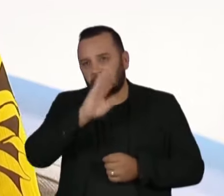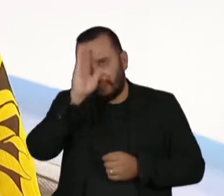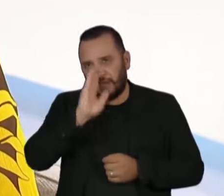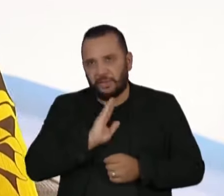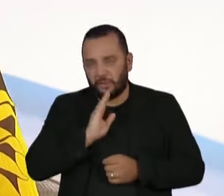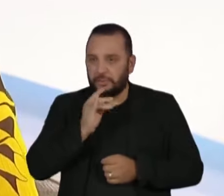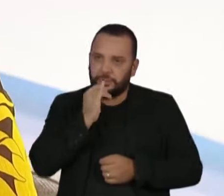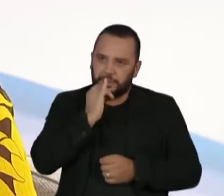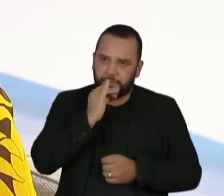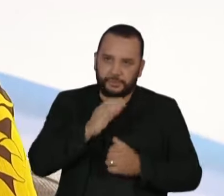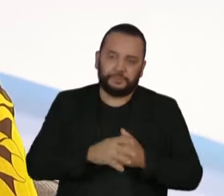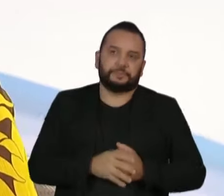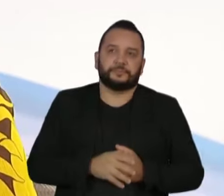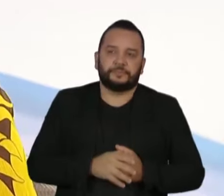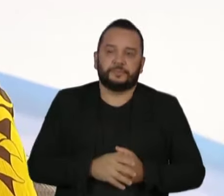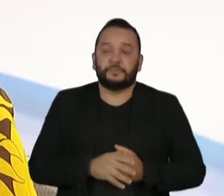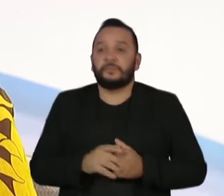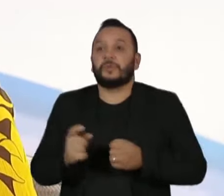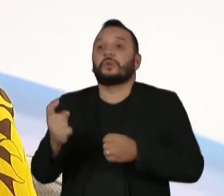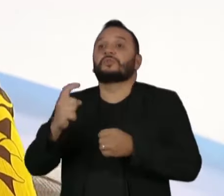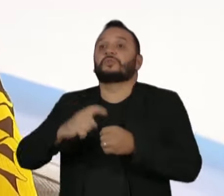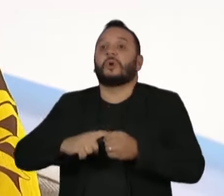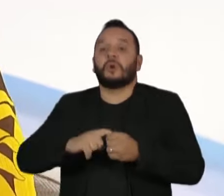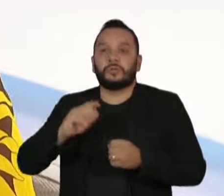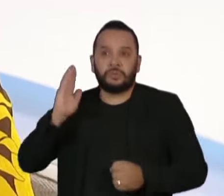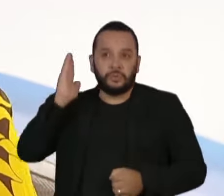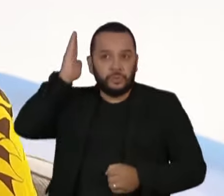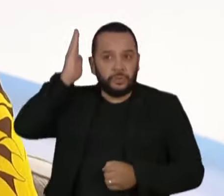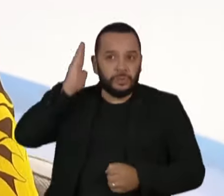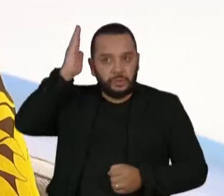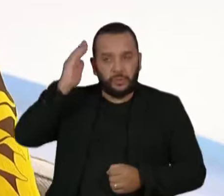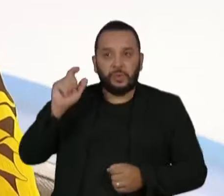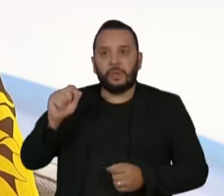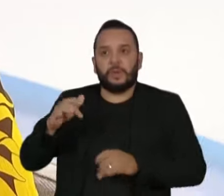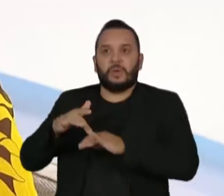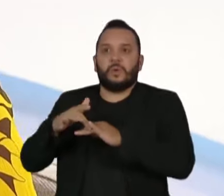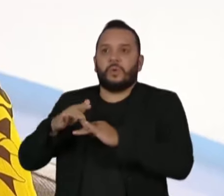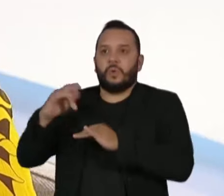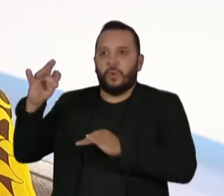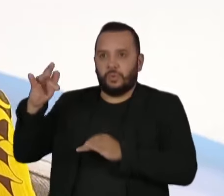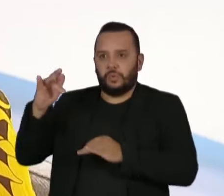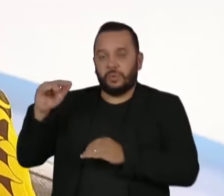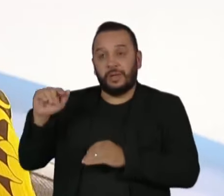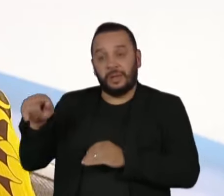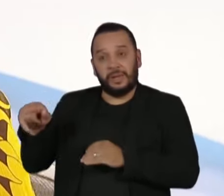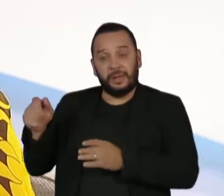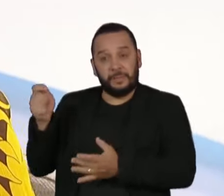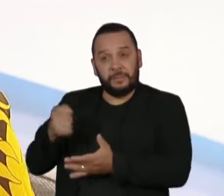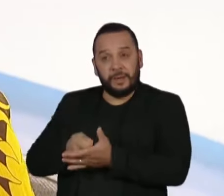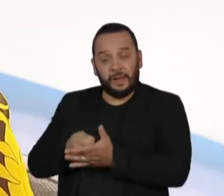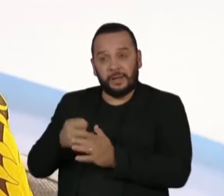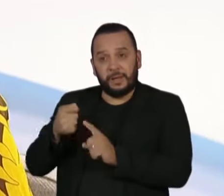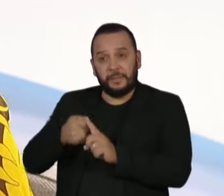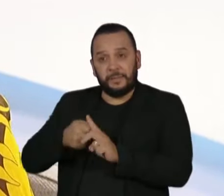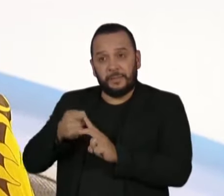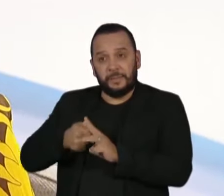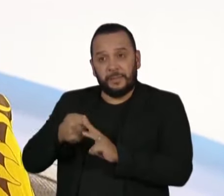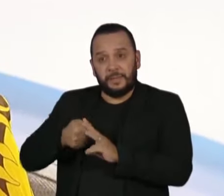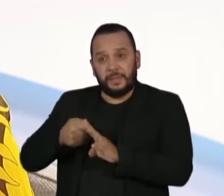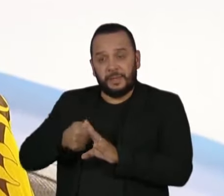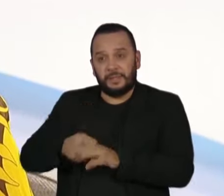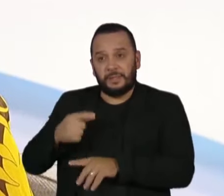Por exemplo, vou dar um exemplo. Quem é sócio-torcedor ouro, o valor que ele paga por mês é